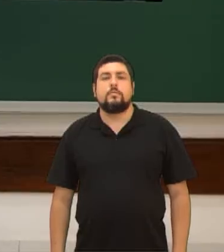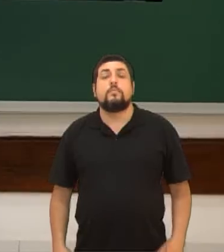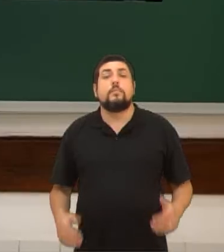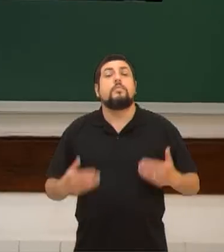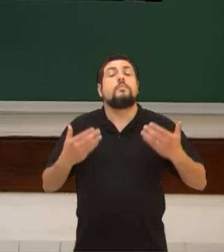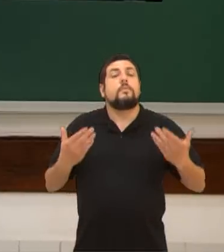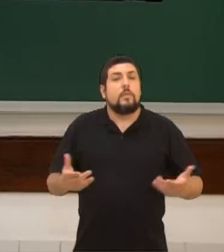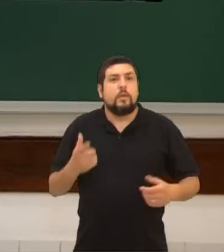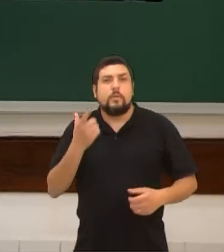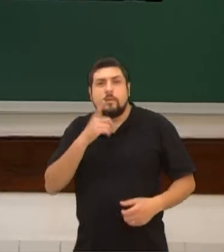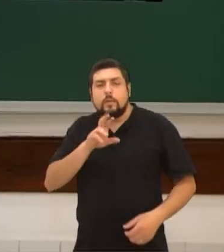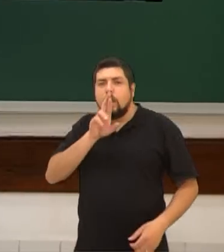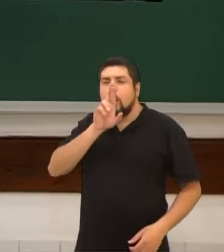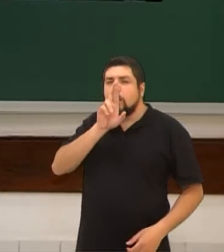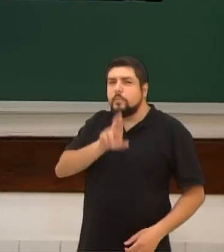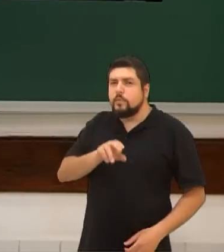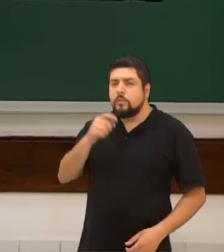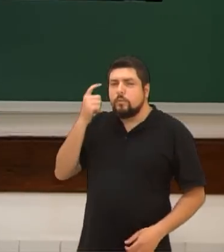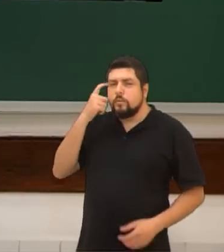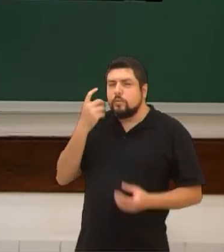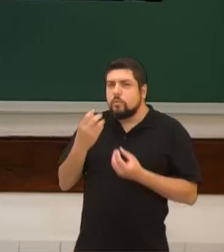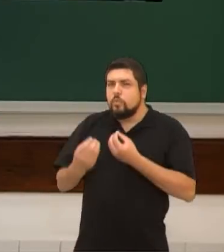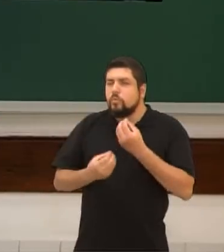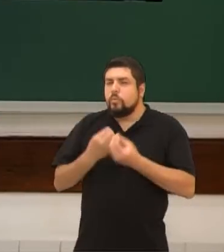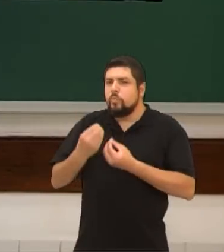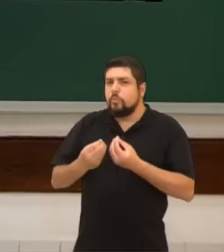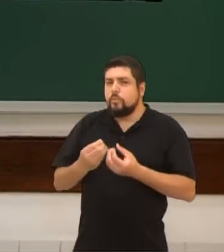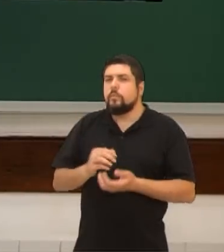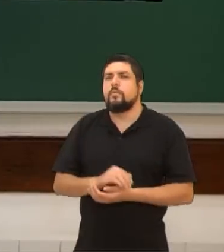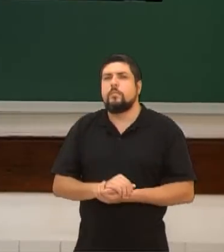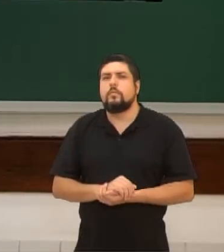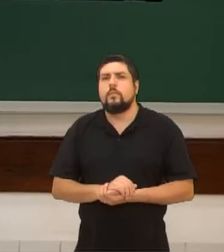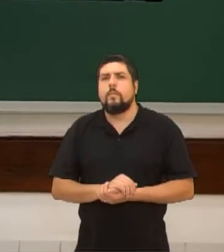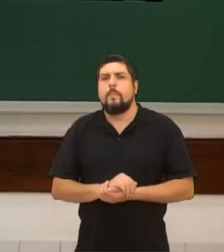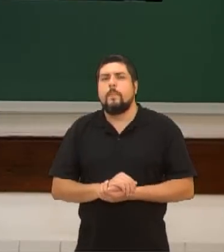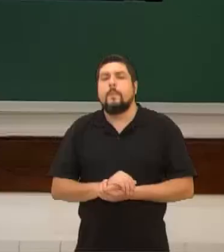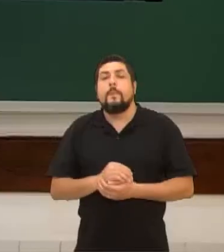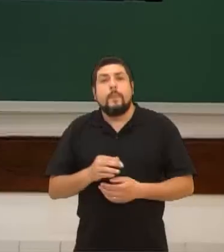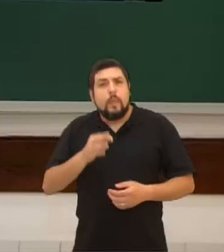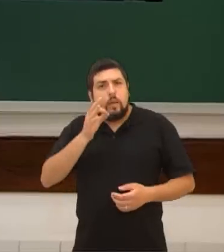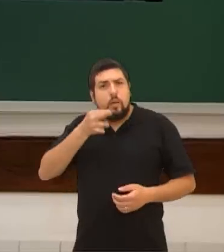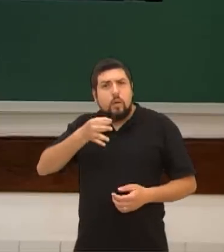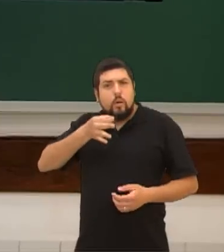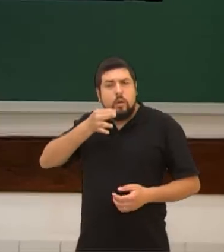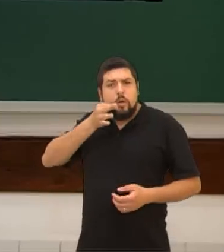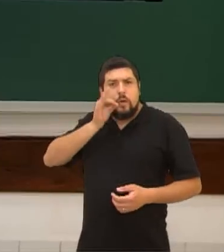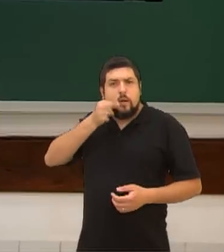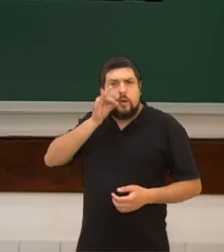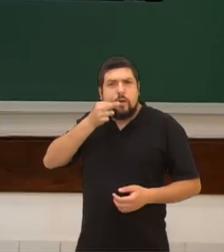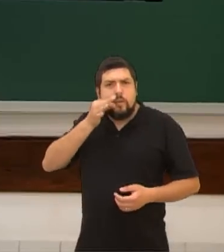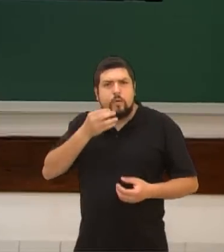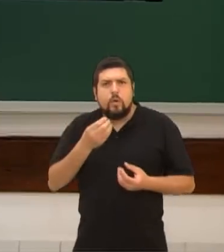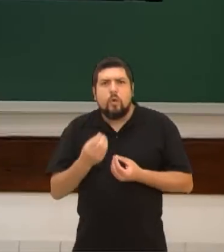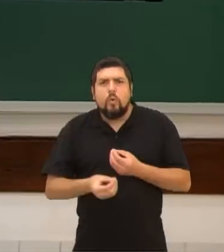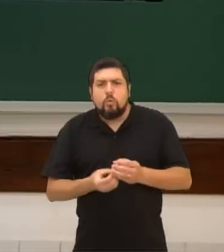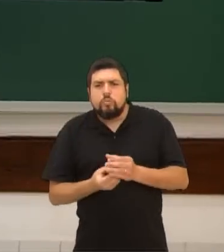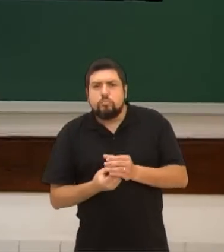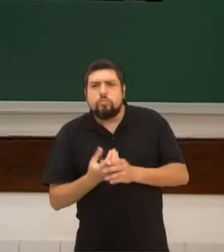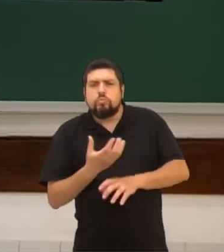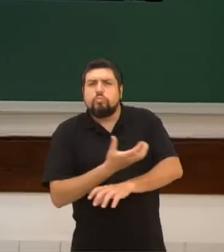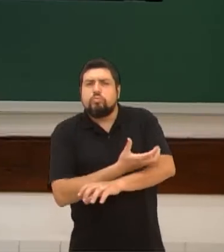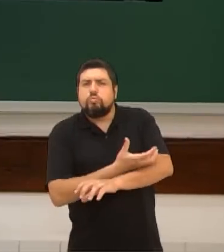E aí, pessoal, conseguiram pensar na nossa atividade? Olha aqui, né? Quais as condições que favoreceram a produção do café no